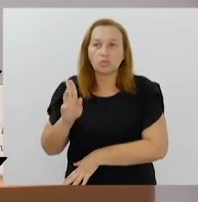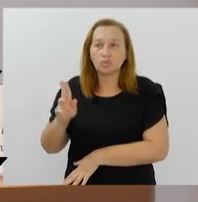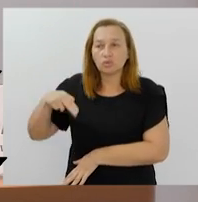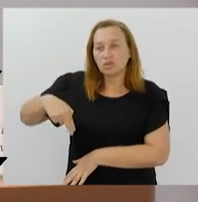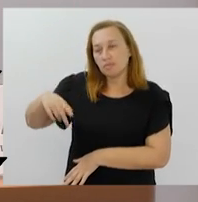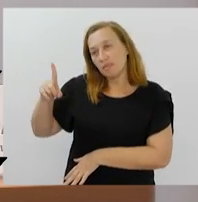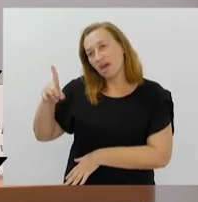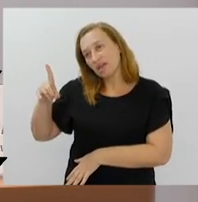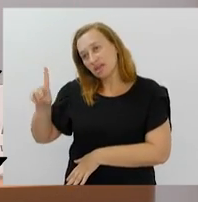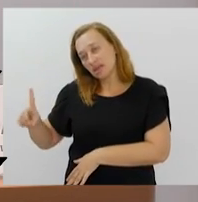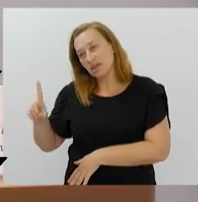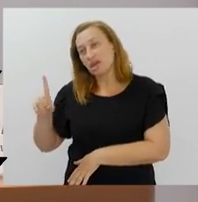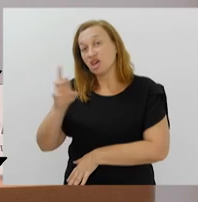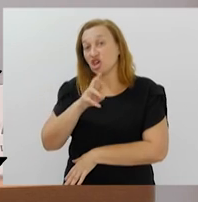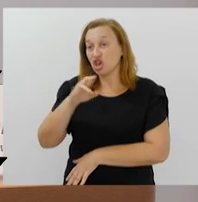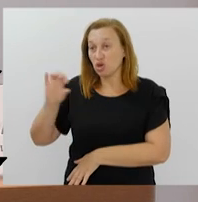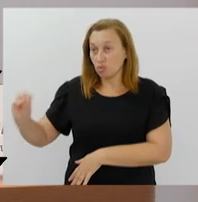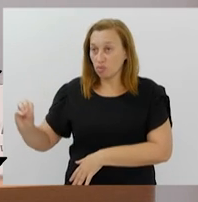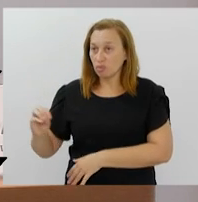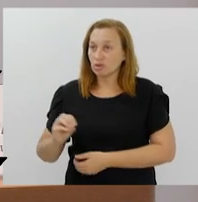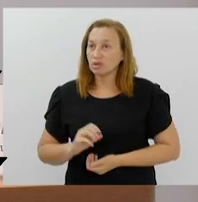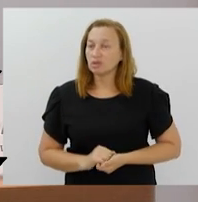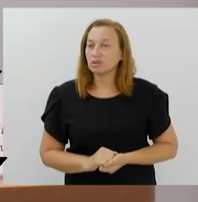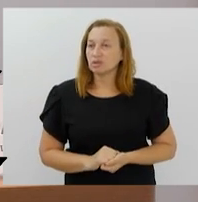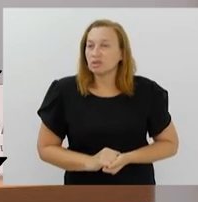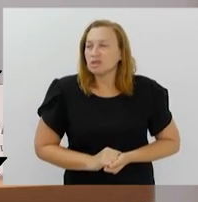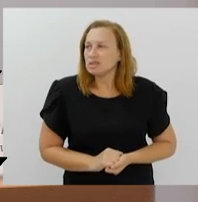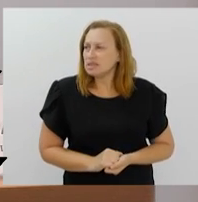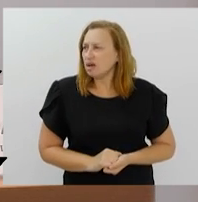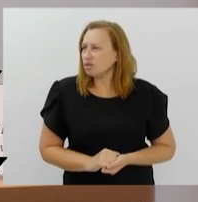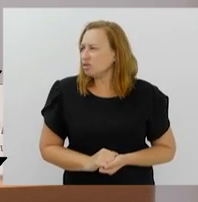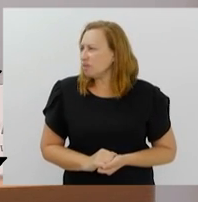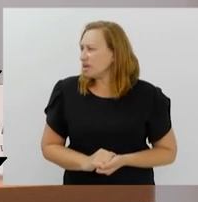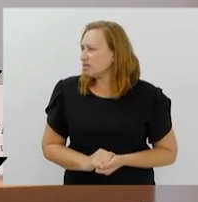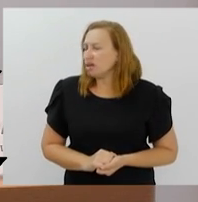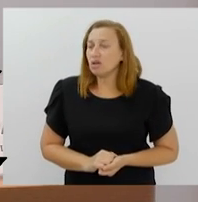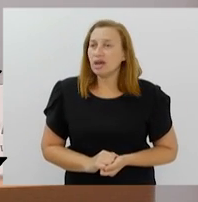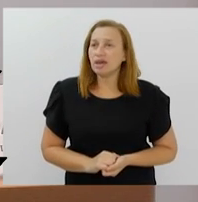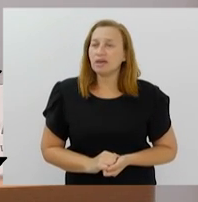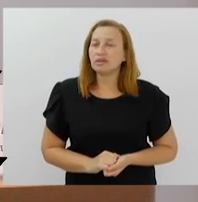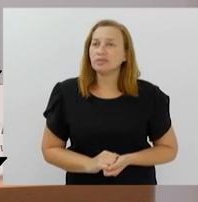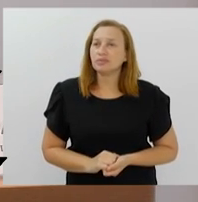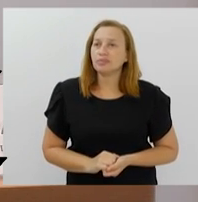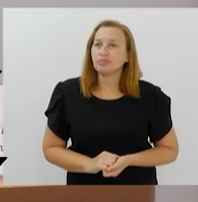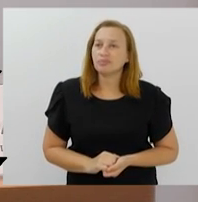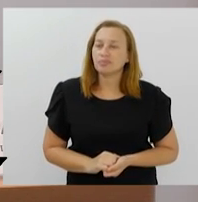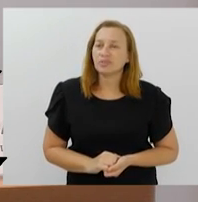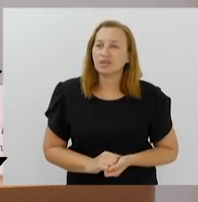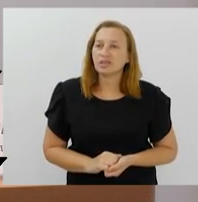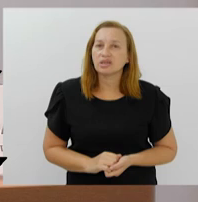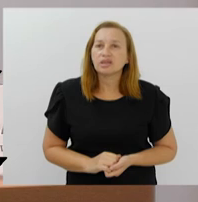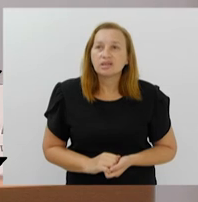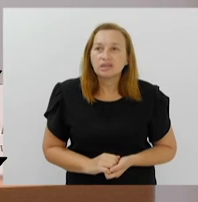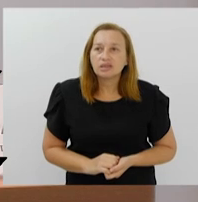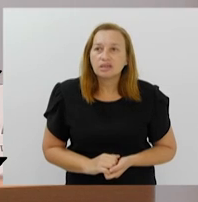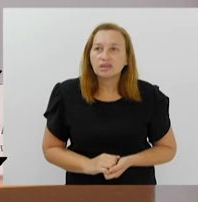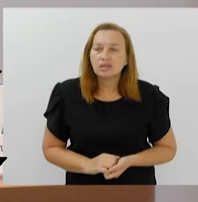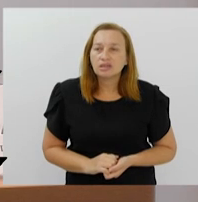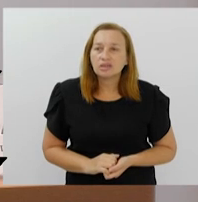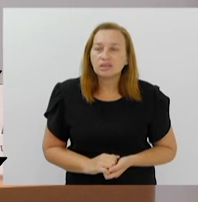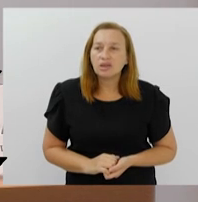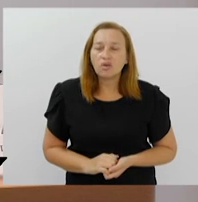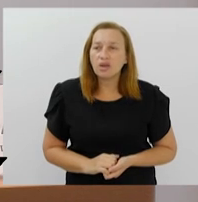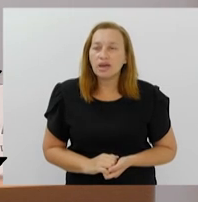Rio Eh absorveu toda a carteira de beneficiários né E desde já